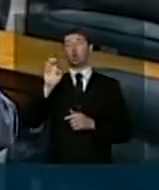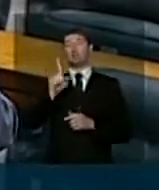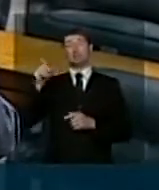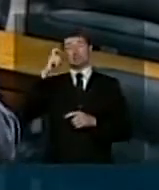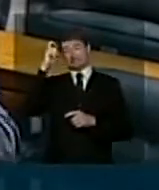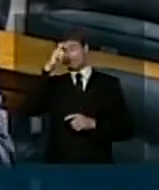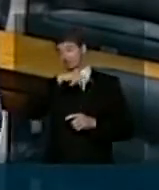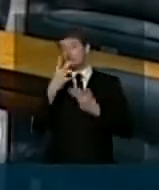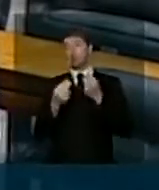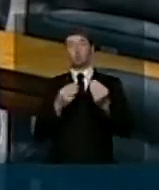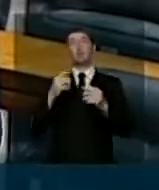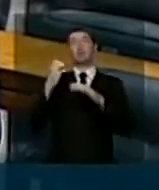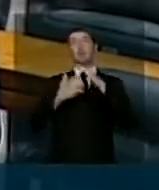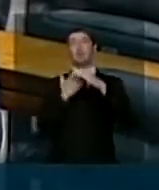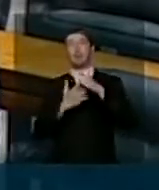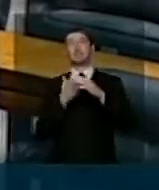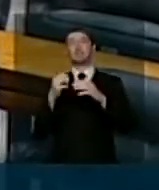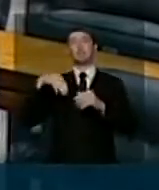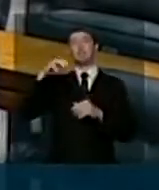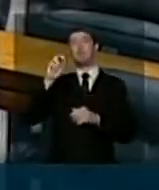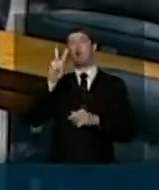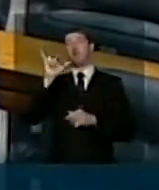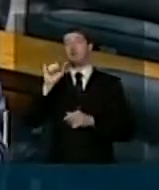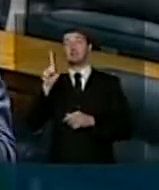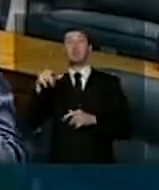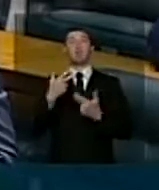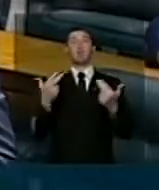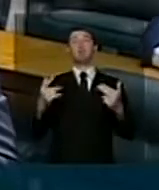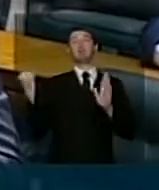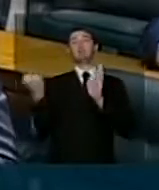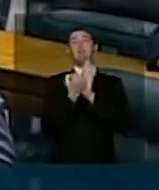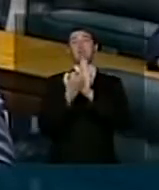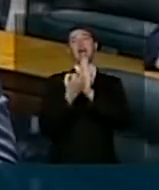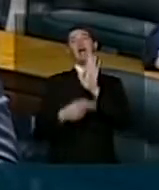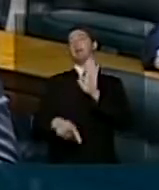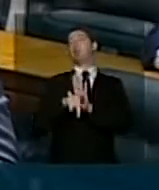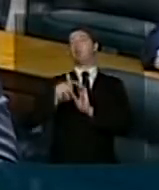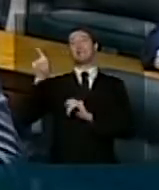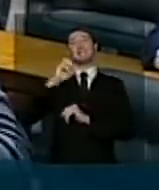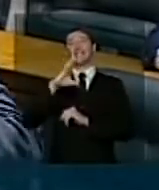dificuldade que as empresas de imóveis, que é um cartão postal de Santa Catarina,